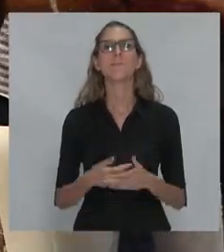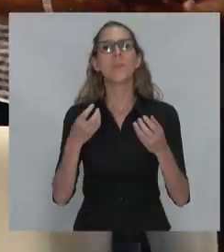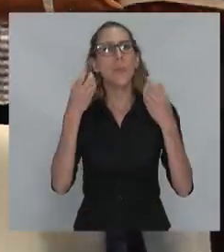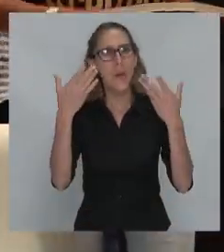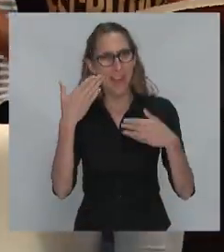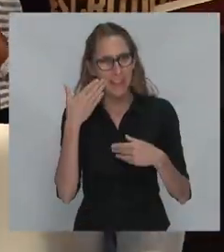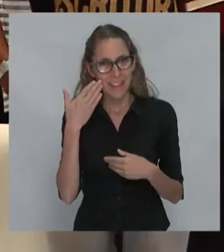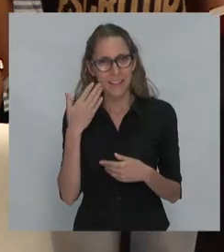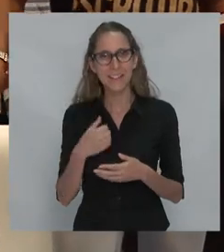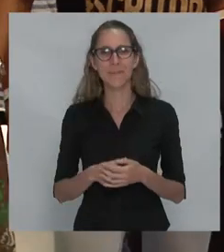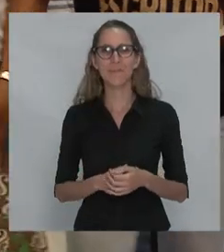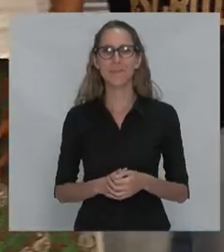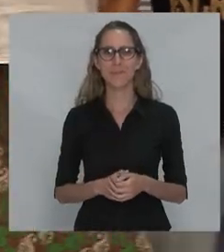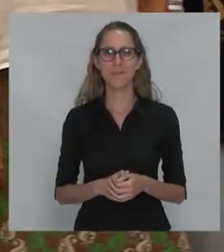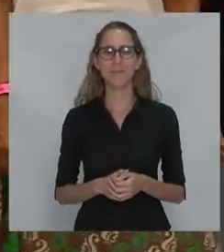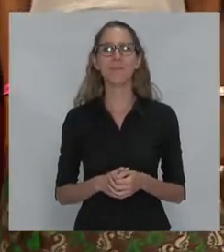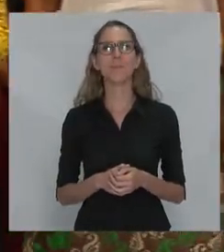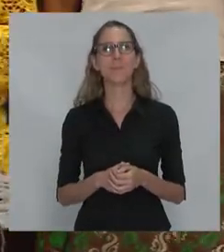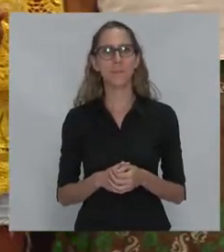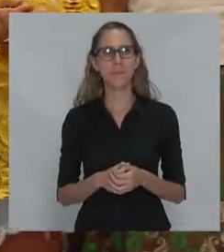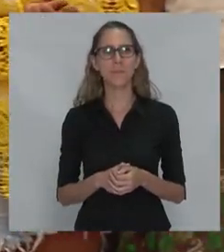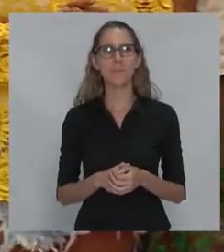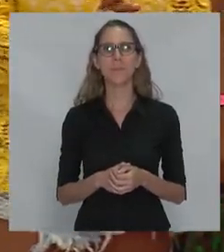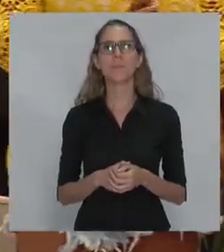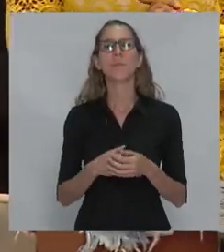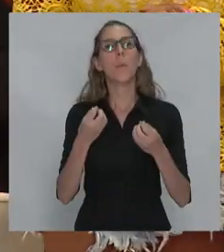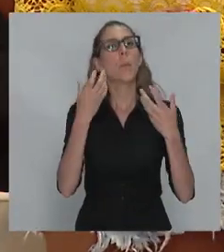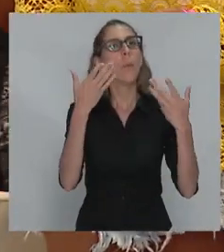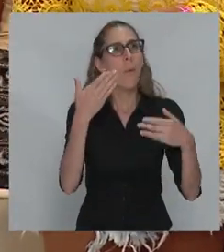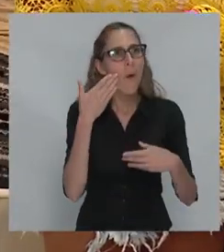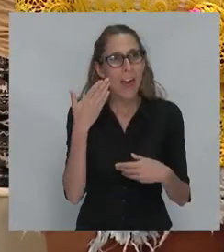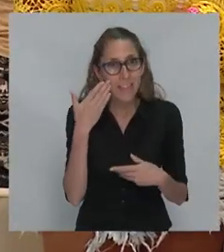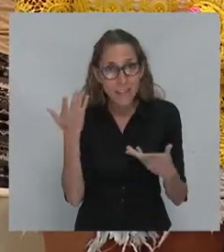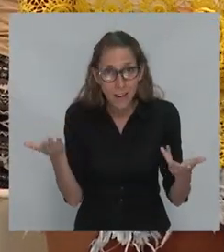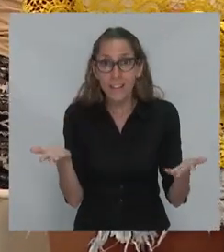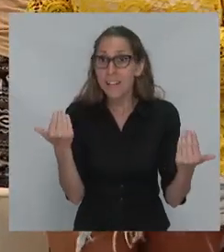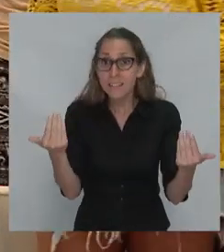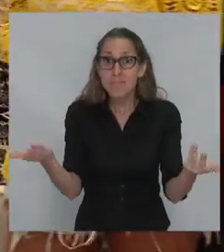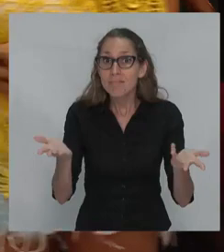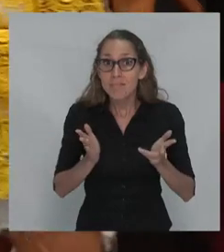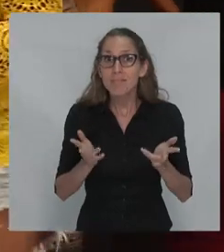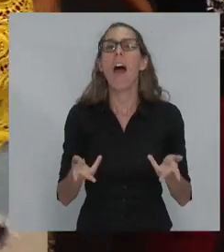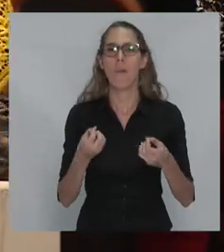Buenas tardes. Ih, foi fraco. Buenas tardes.